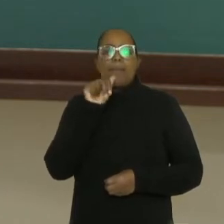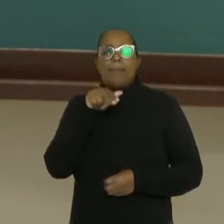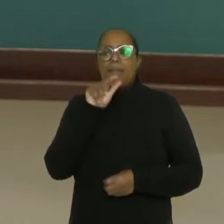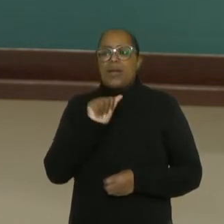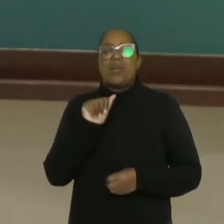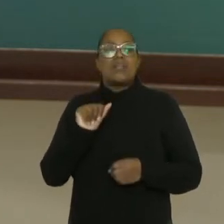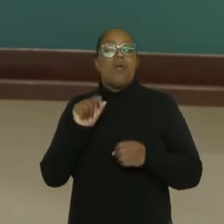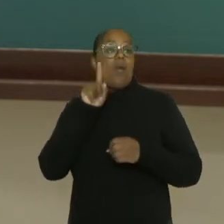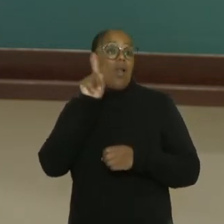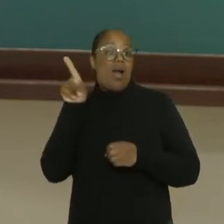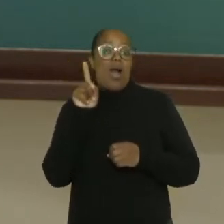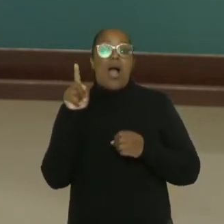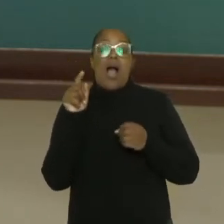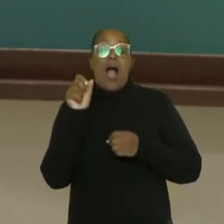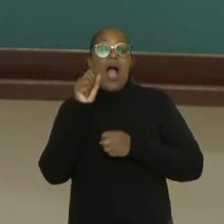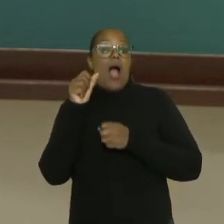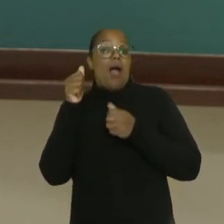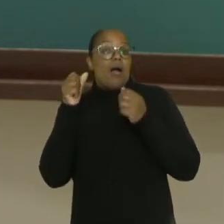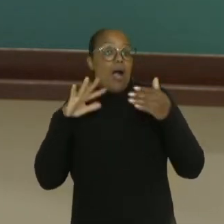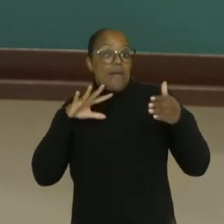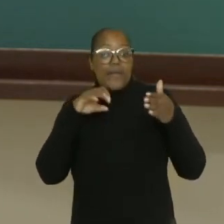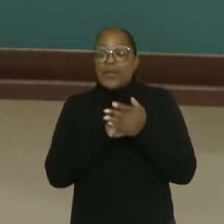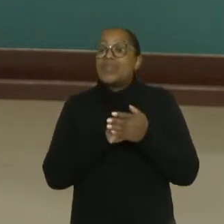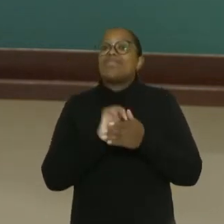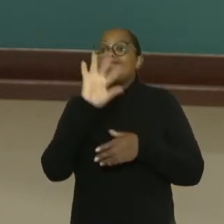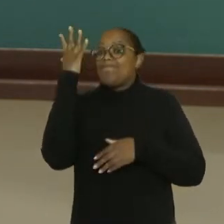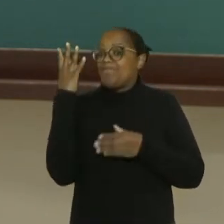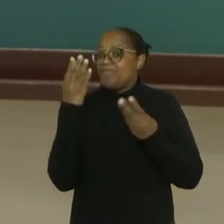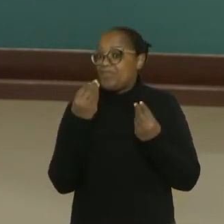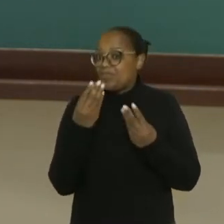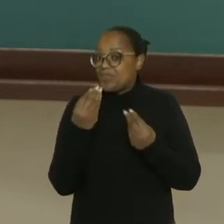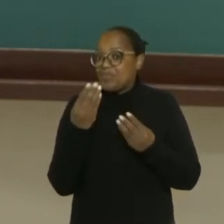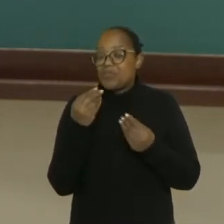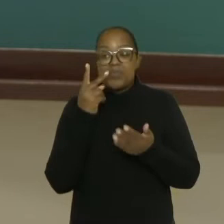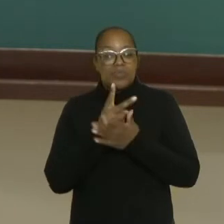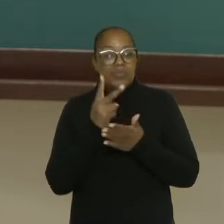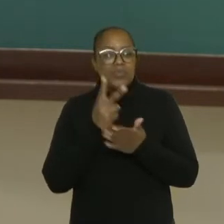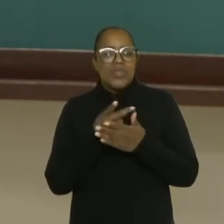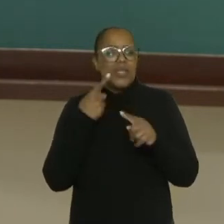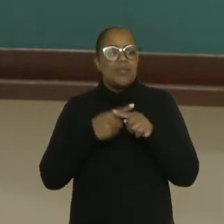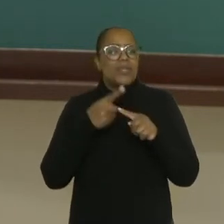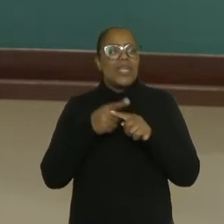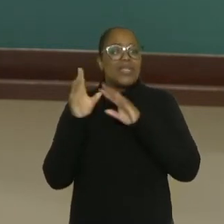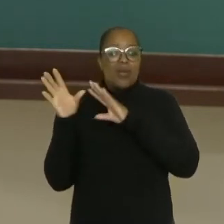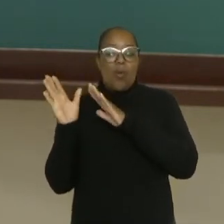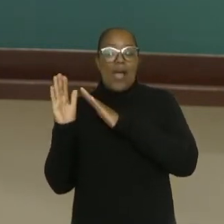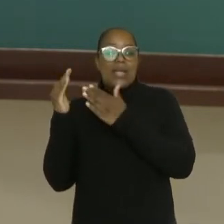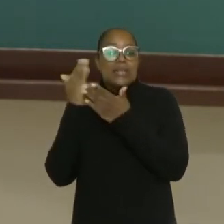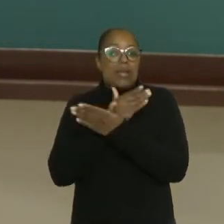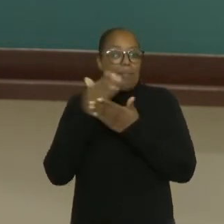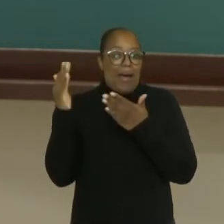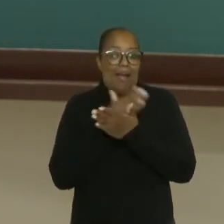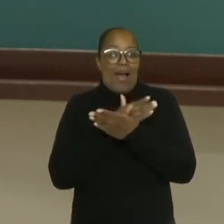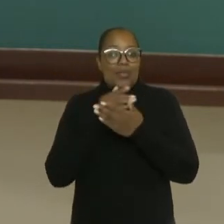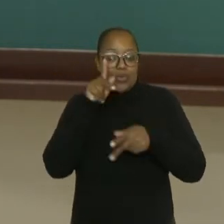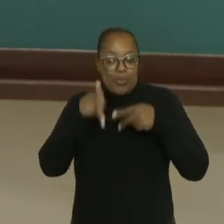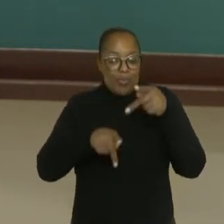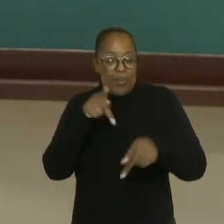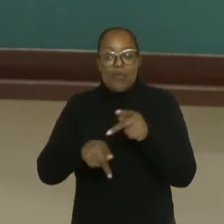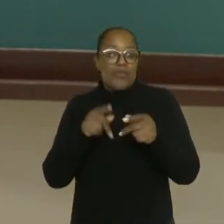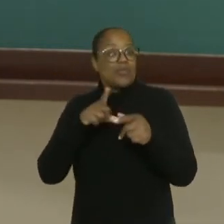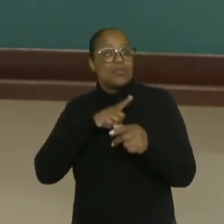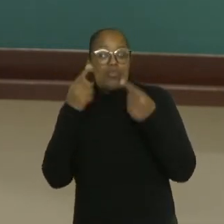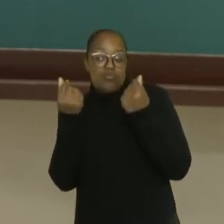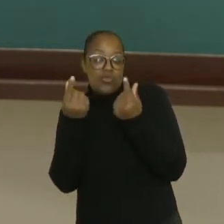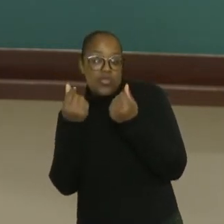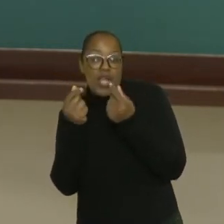violência opera, relacionada aos que não fazem parte da população de poder. Então, quem que vai